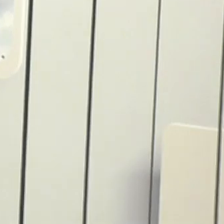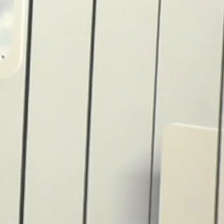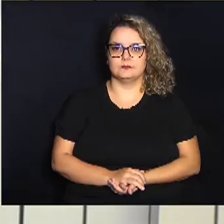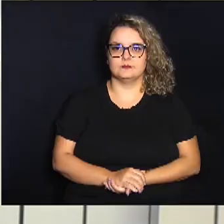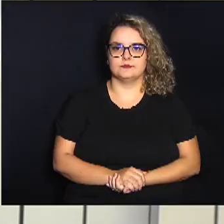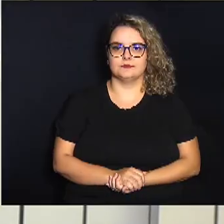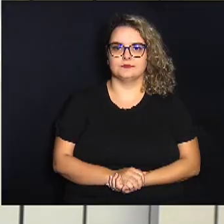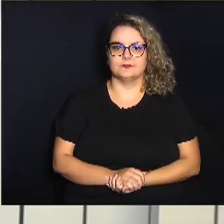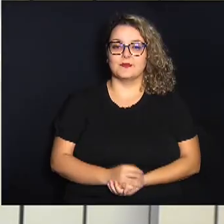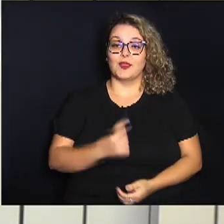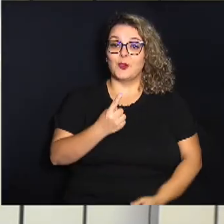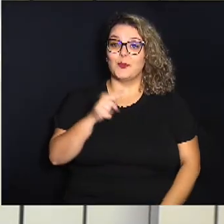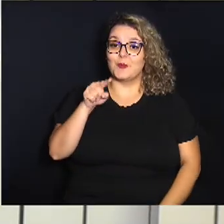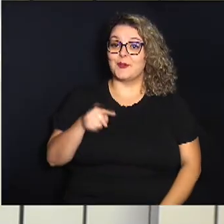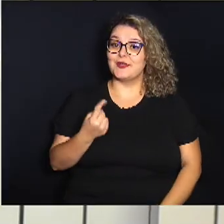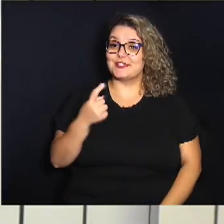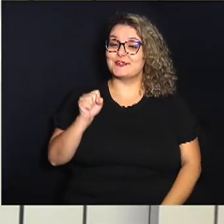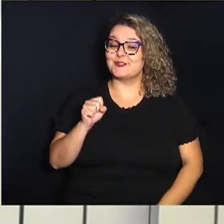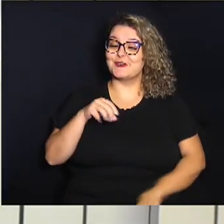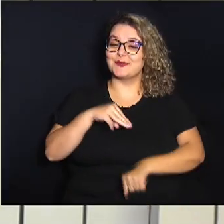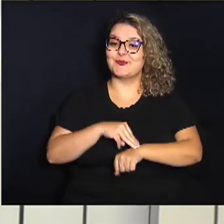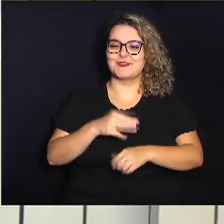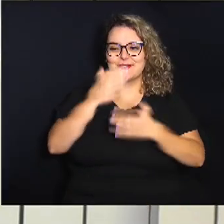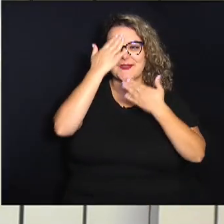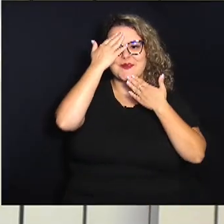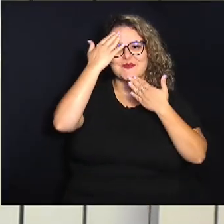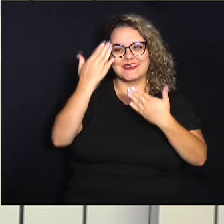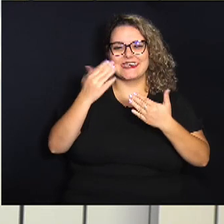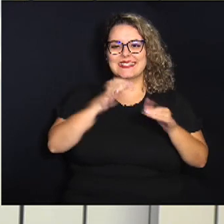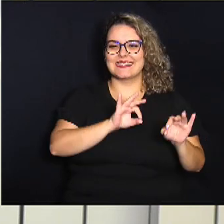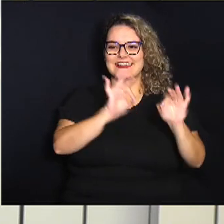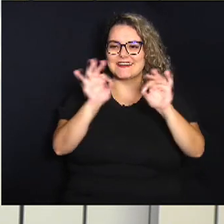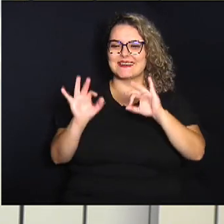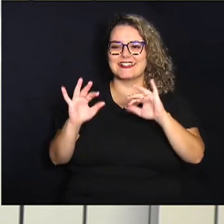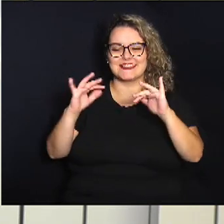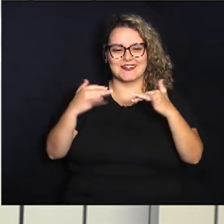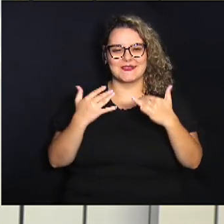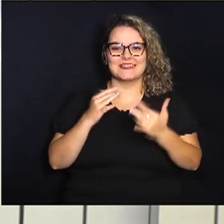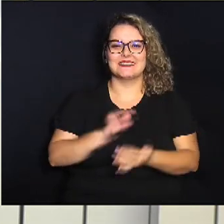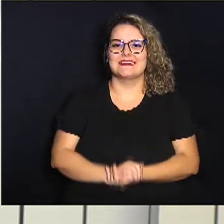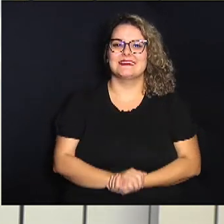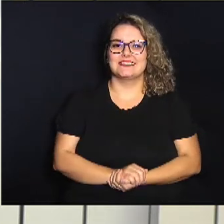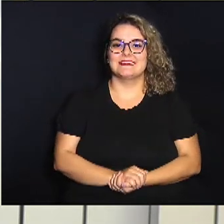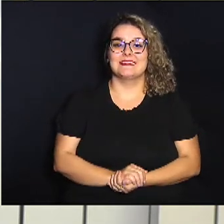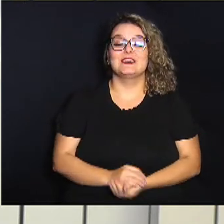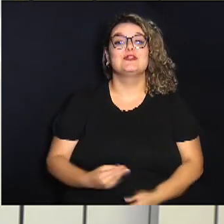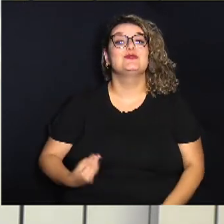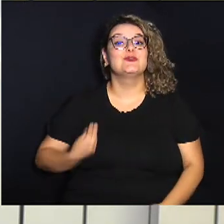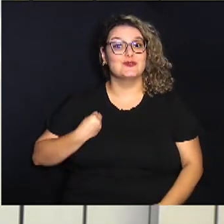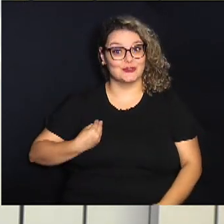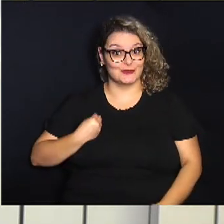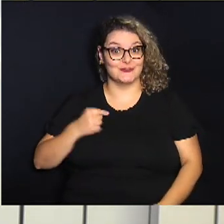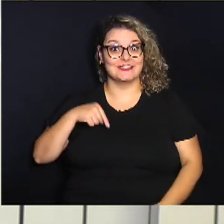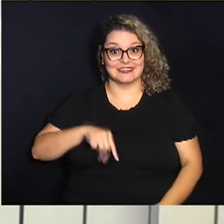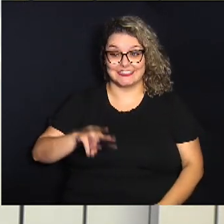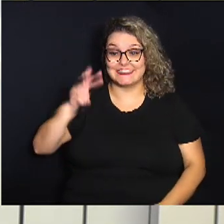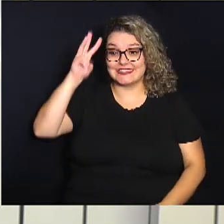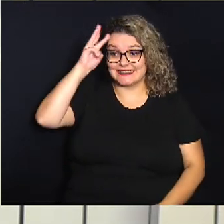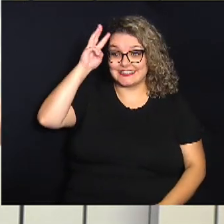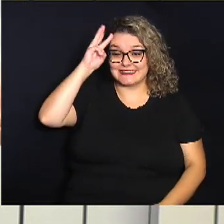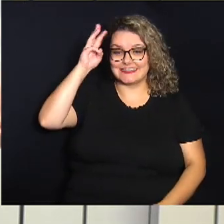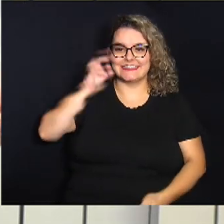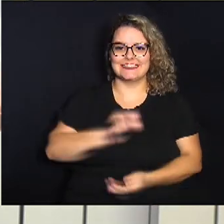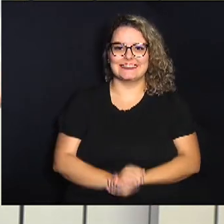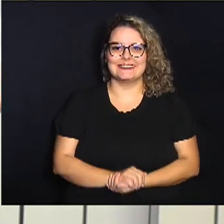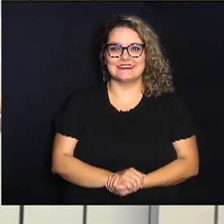Uma hora mais 18 minutos, muito obrigado pela sua companhia, pela sua audiência. Estamos ao vivo nesta terça-feira